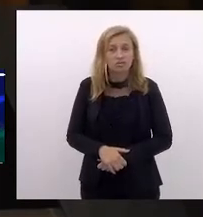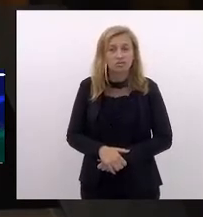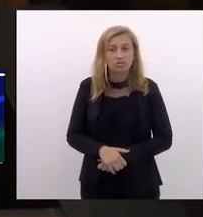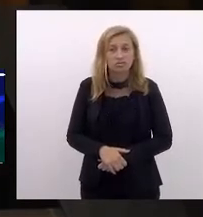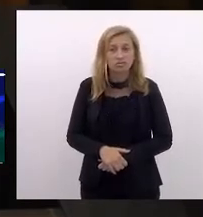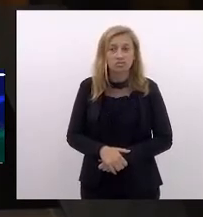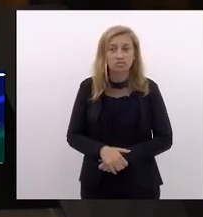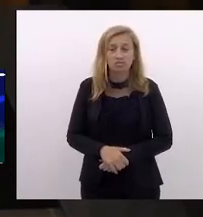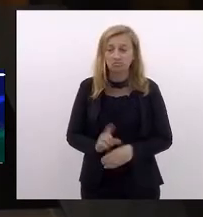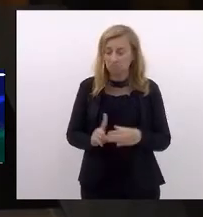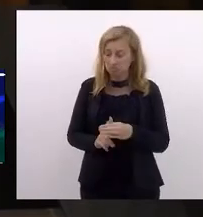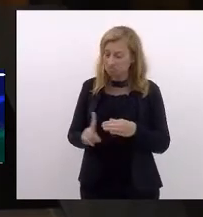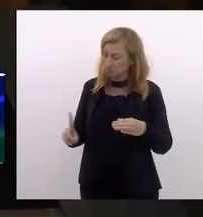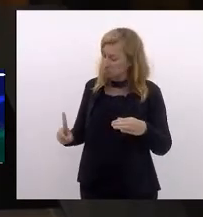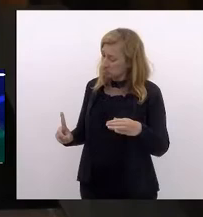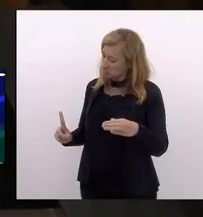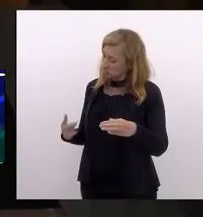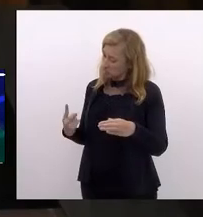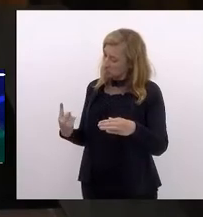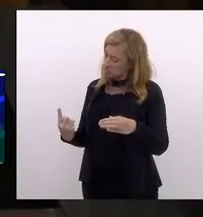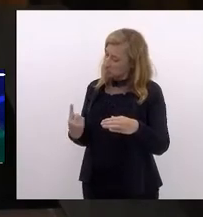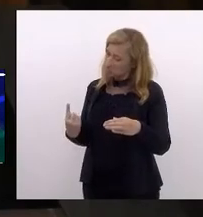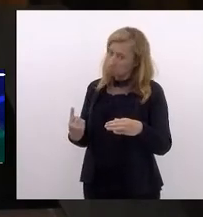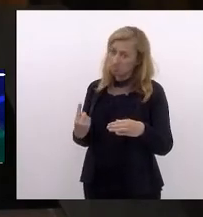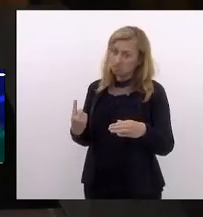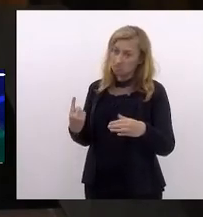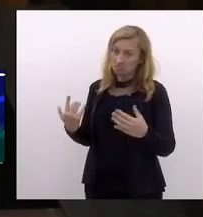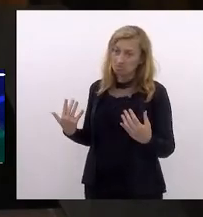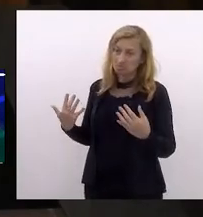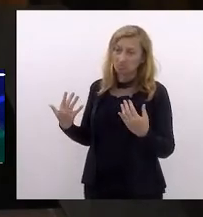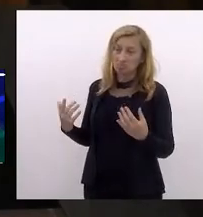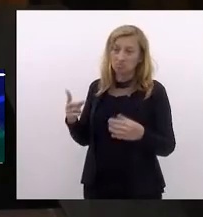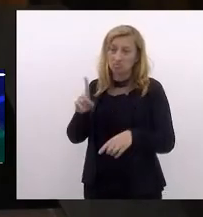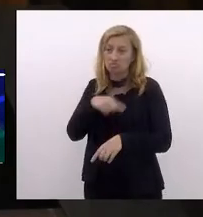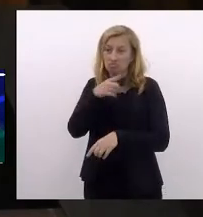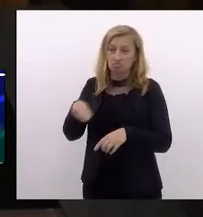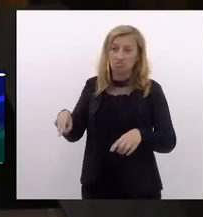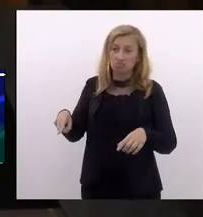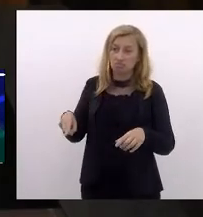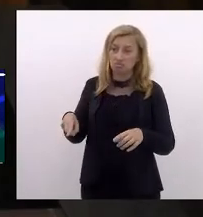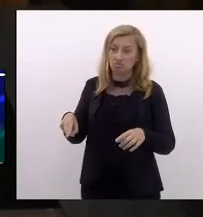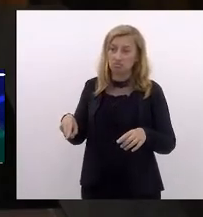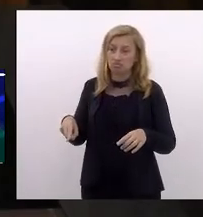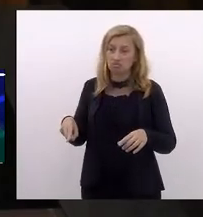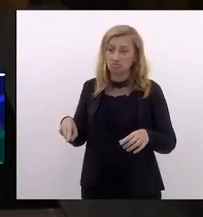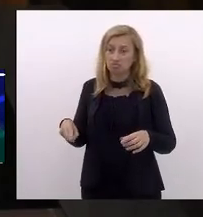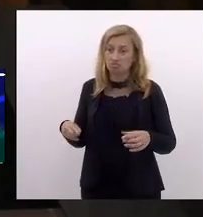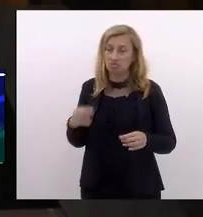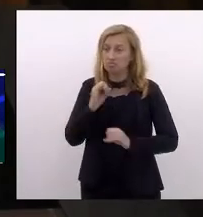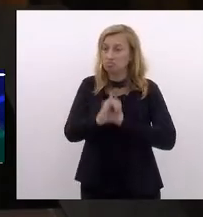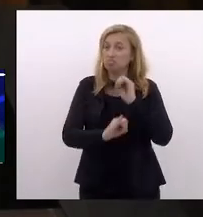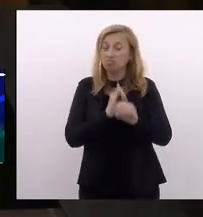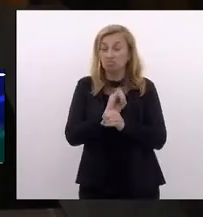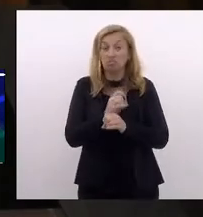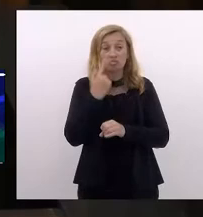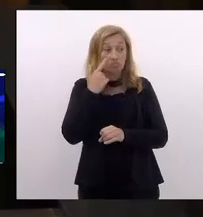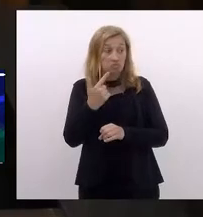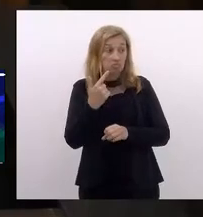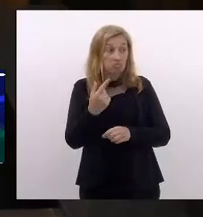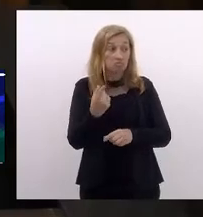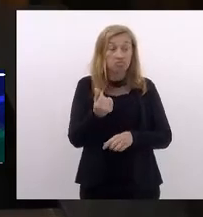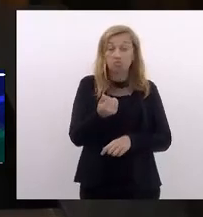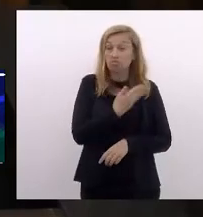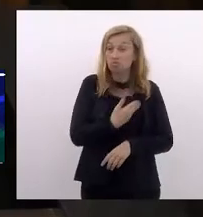ficar sem com tratamente isolados pela exclusão digital a fazer isso aí batendo as contas do